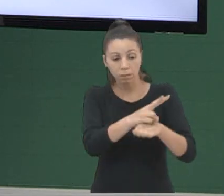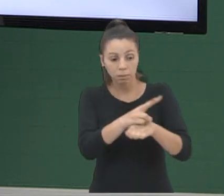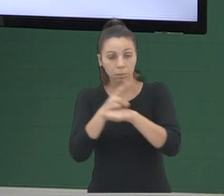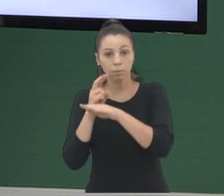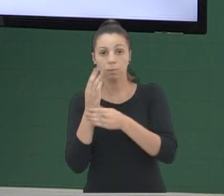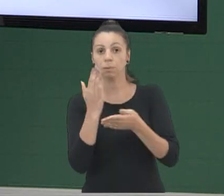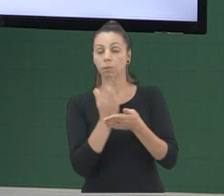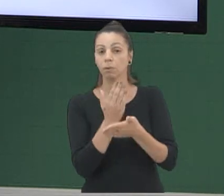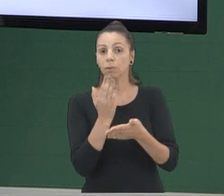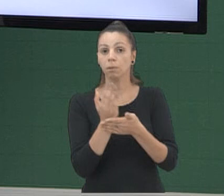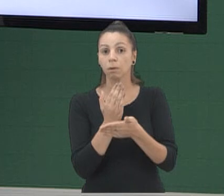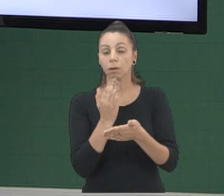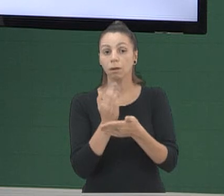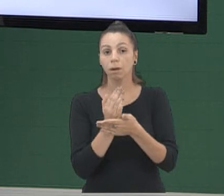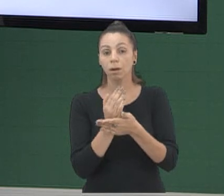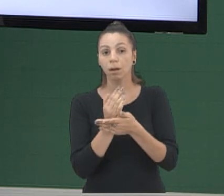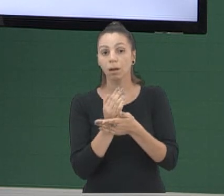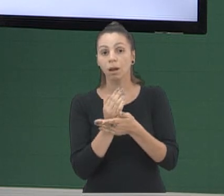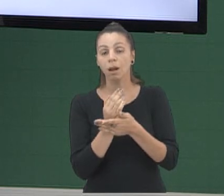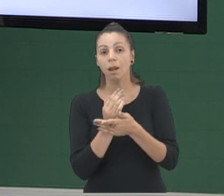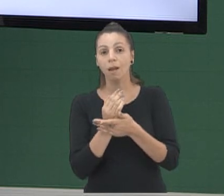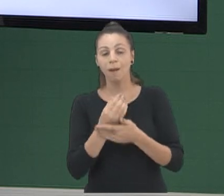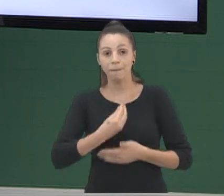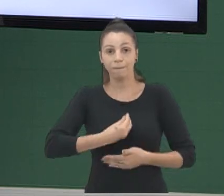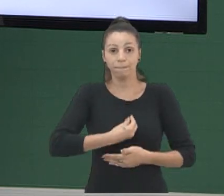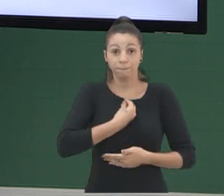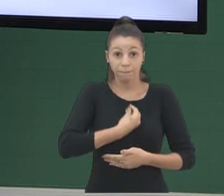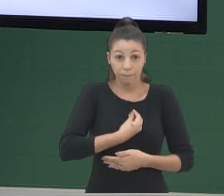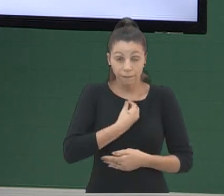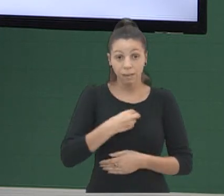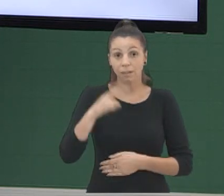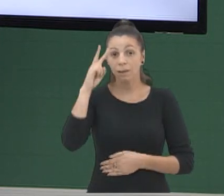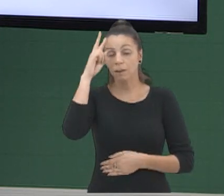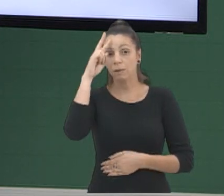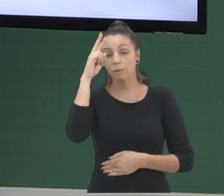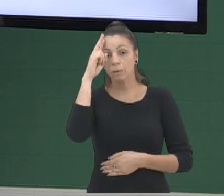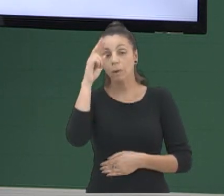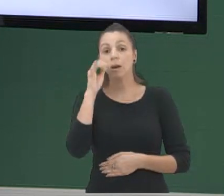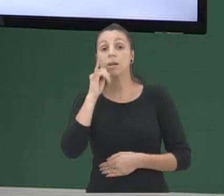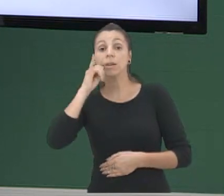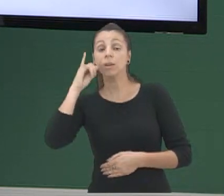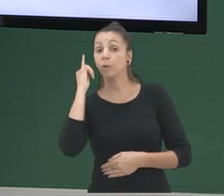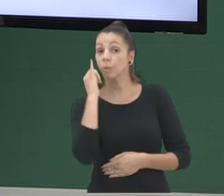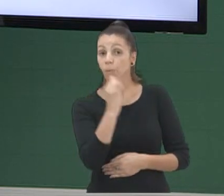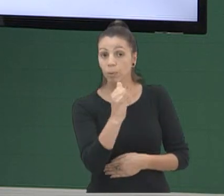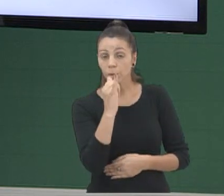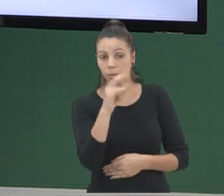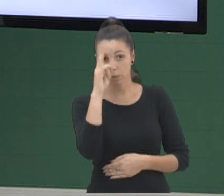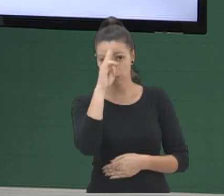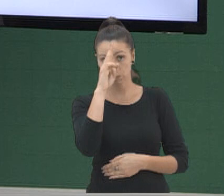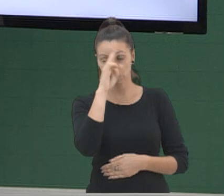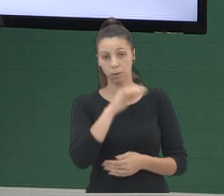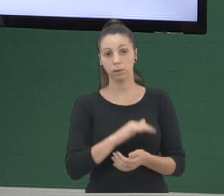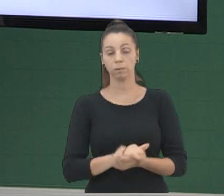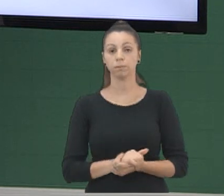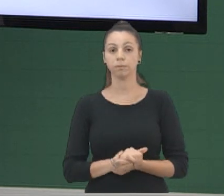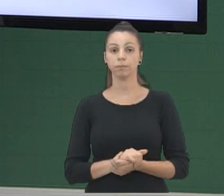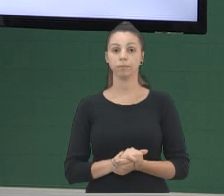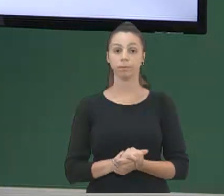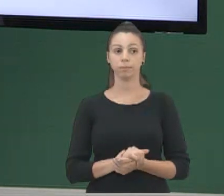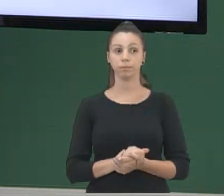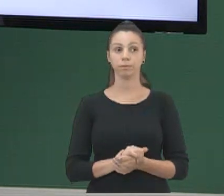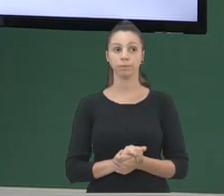ela conta a história. Então, ela vive a história e conta a história. certo? Em primeira pessoa a gente vai ver